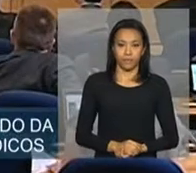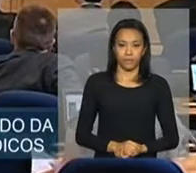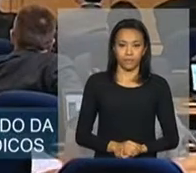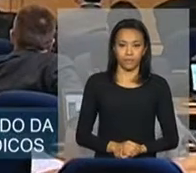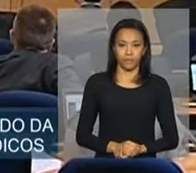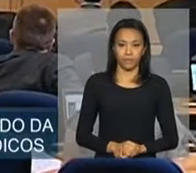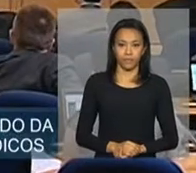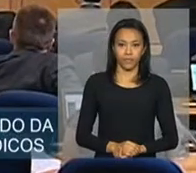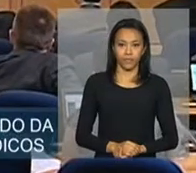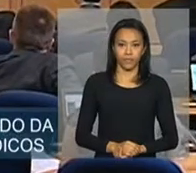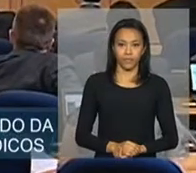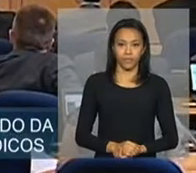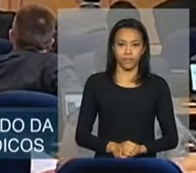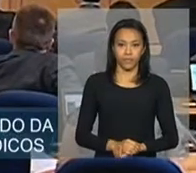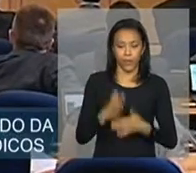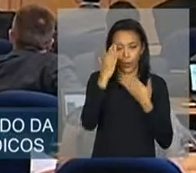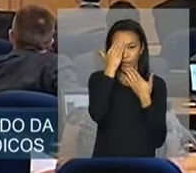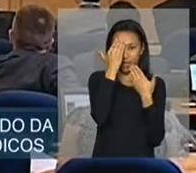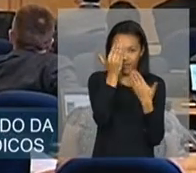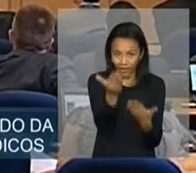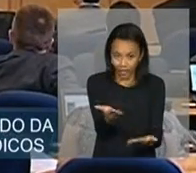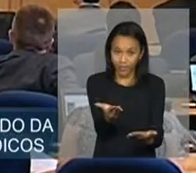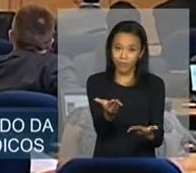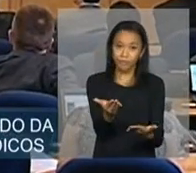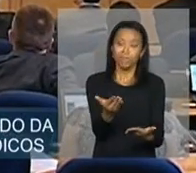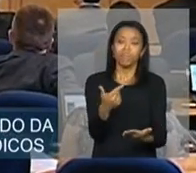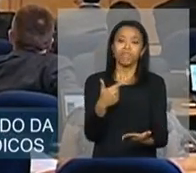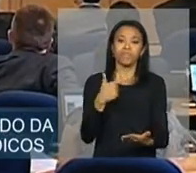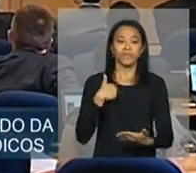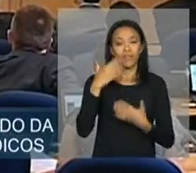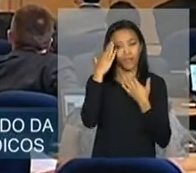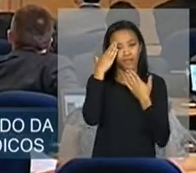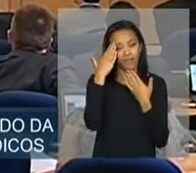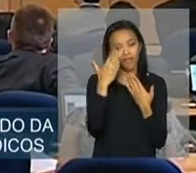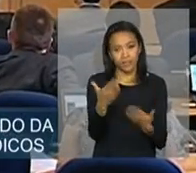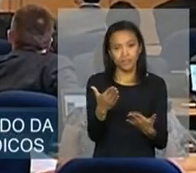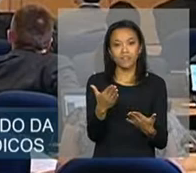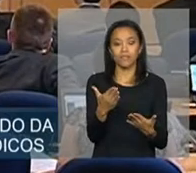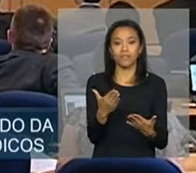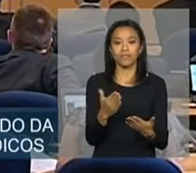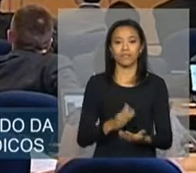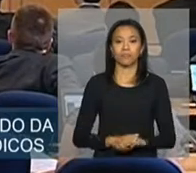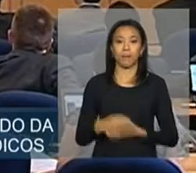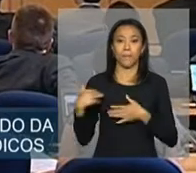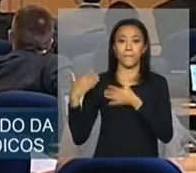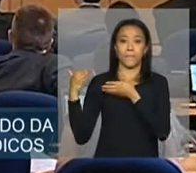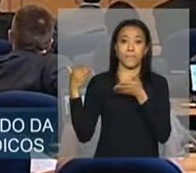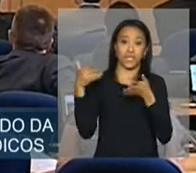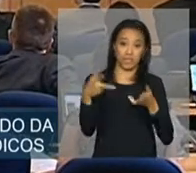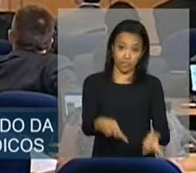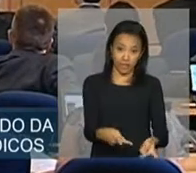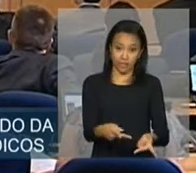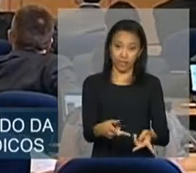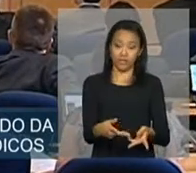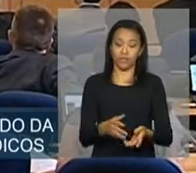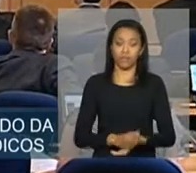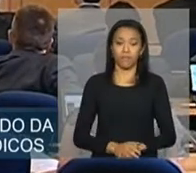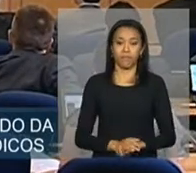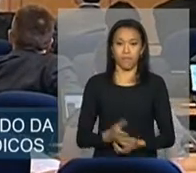é obrigado a tua mosa eu quero agradecer aqui a presença da representante